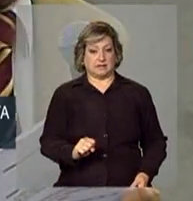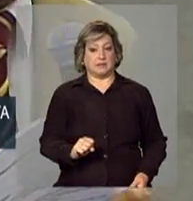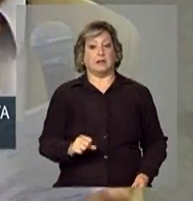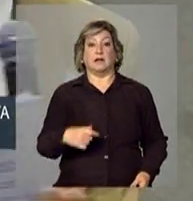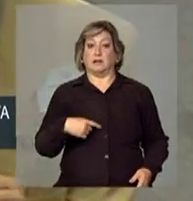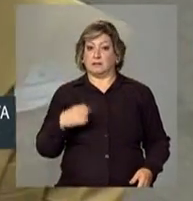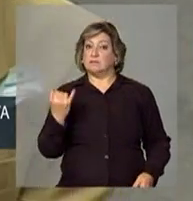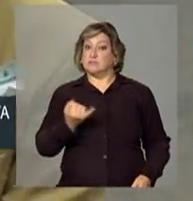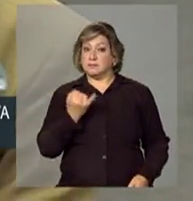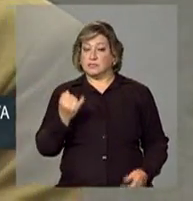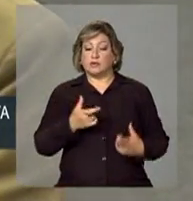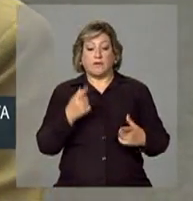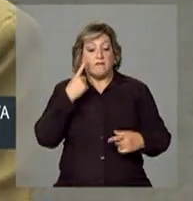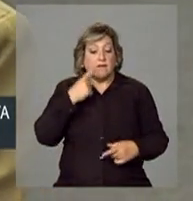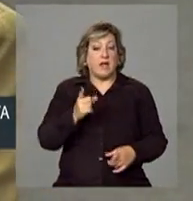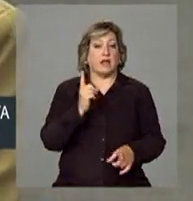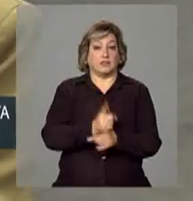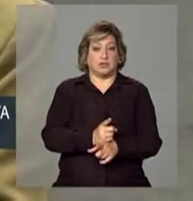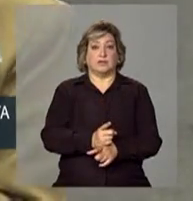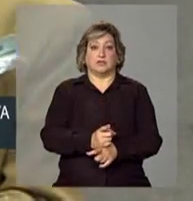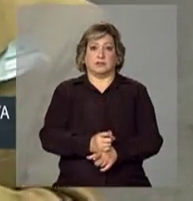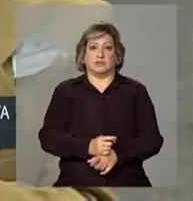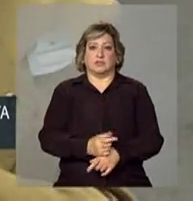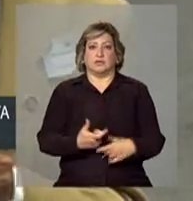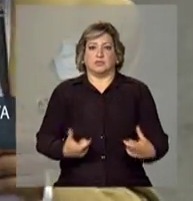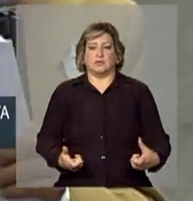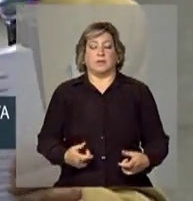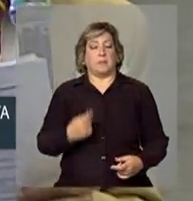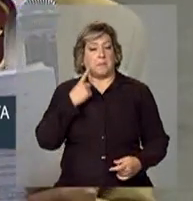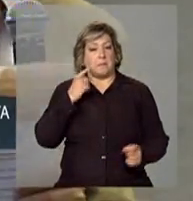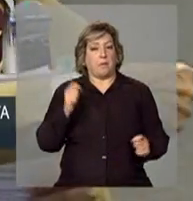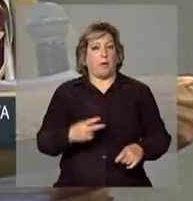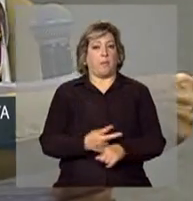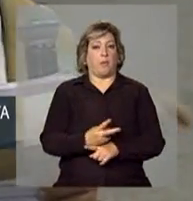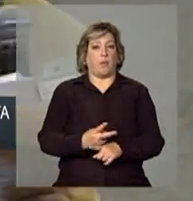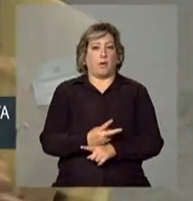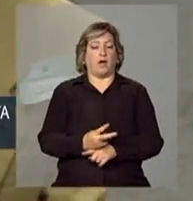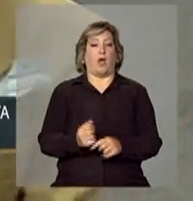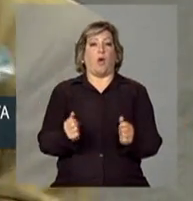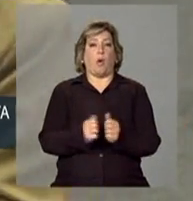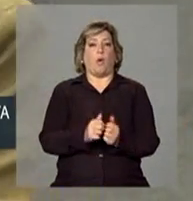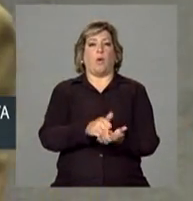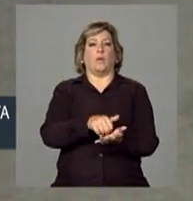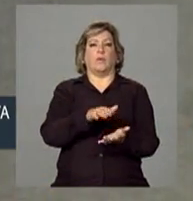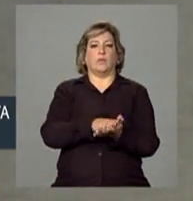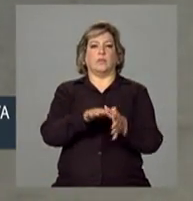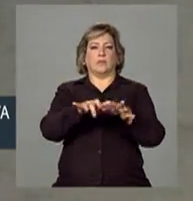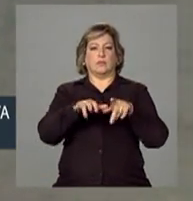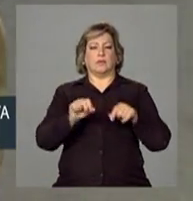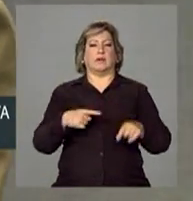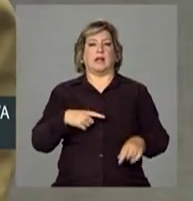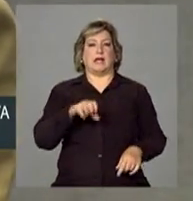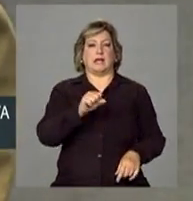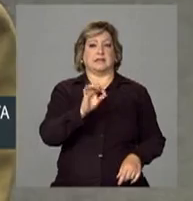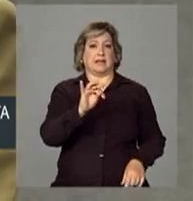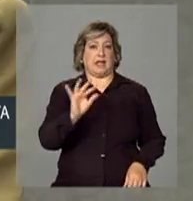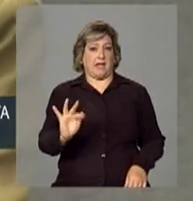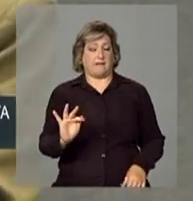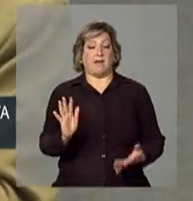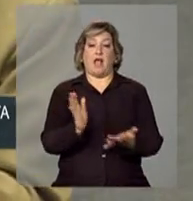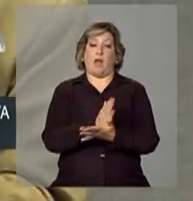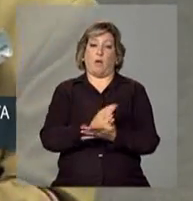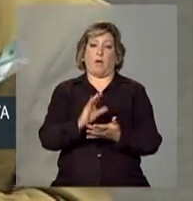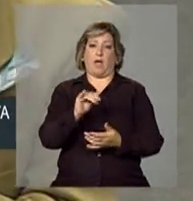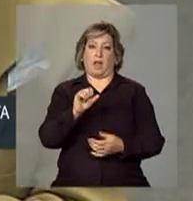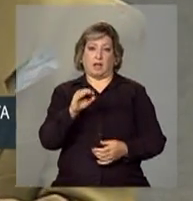a pena, talvez, conferir informações duvidosas, com os registros do STM, do STF, em alguns casos,